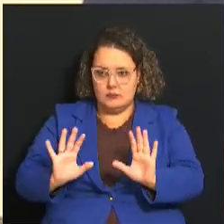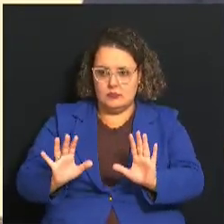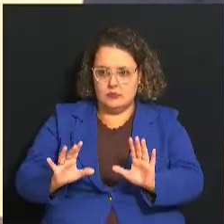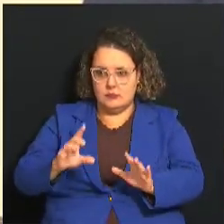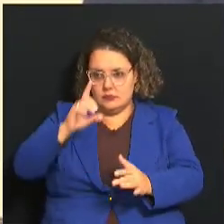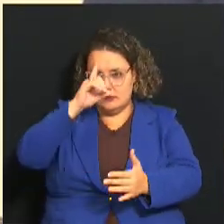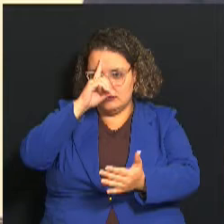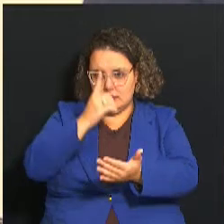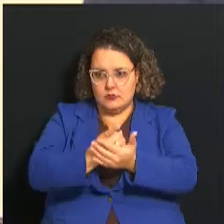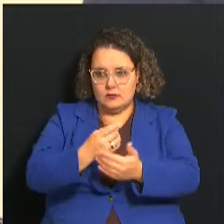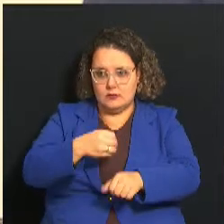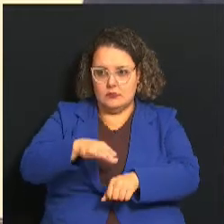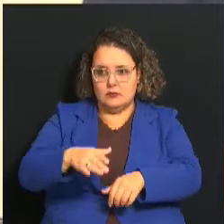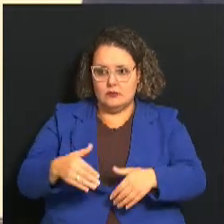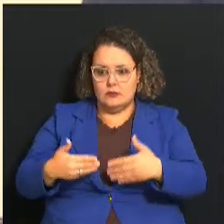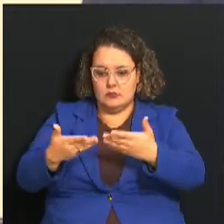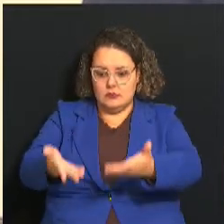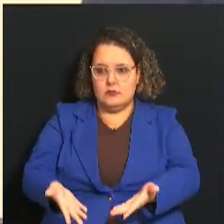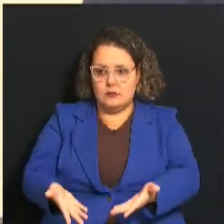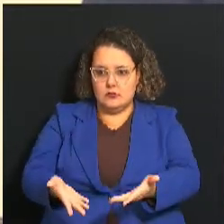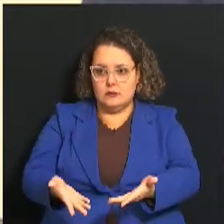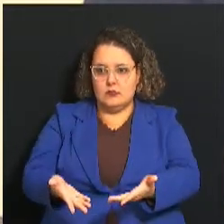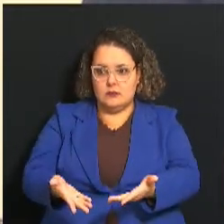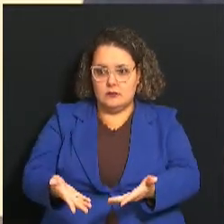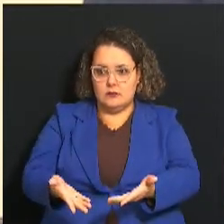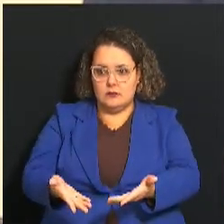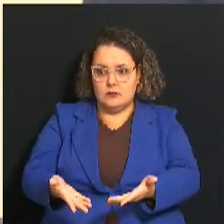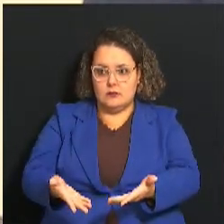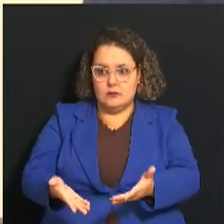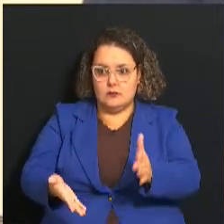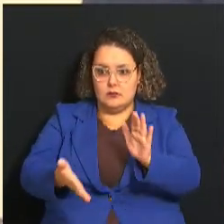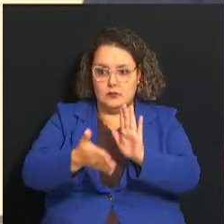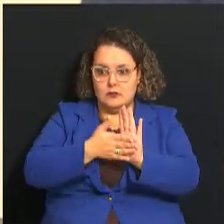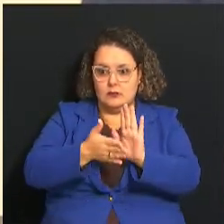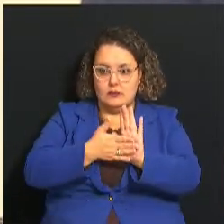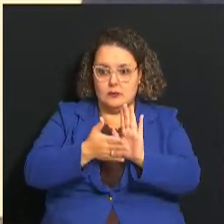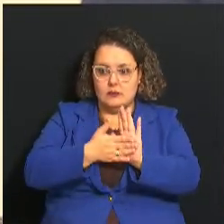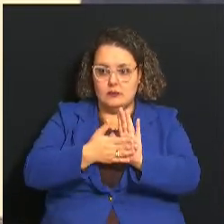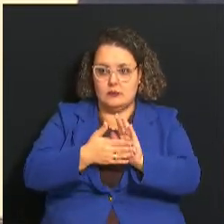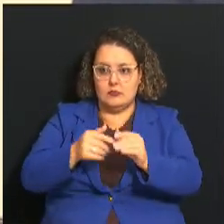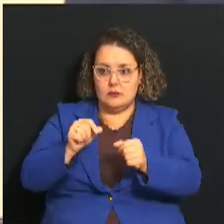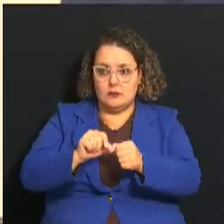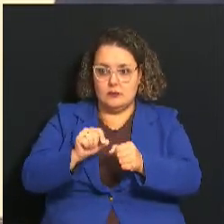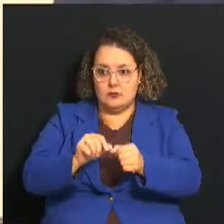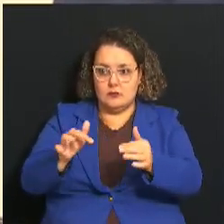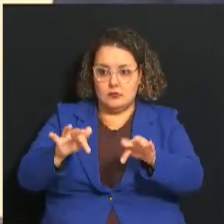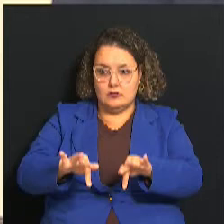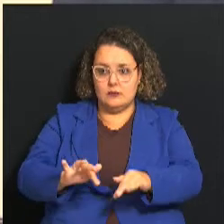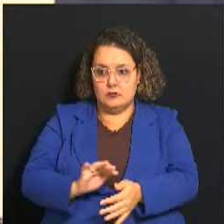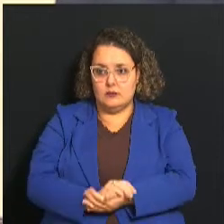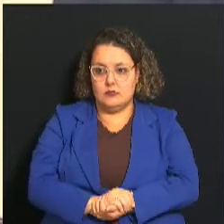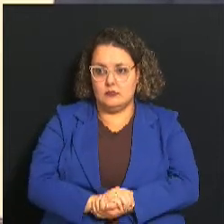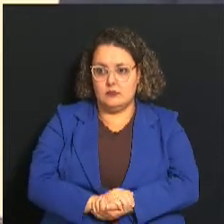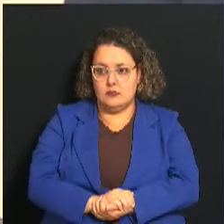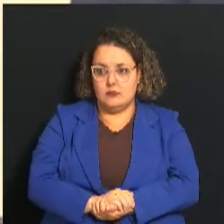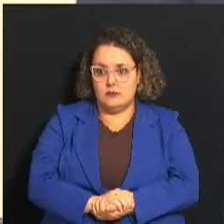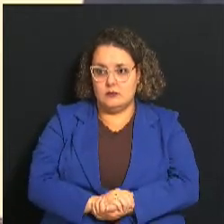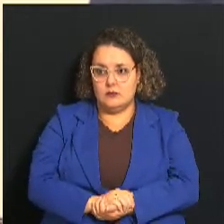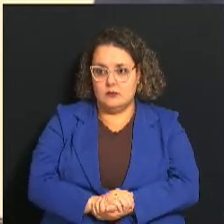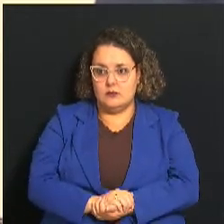da frente, elas vão ser trazidas aqui. E uma proposta que eu ia fazer no final aqui, ó,